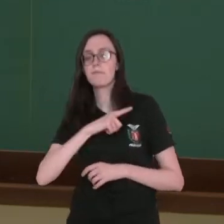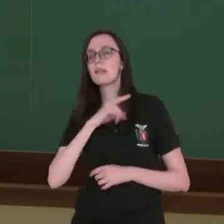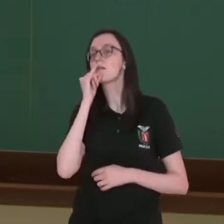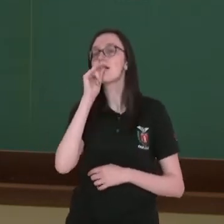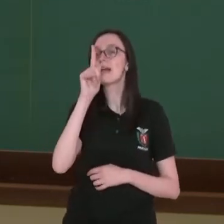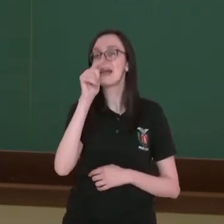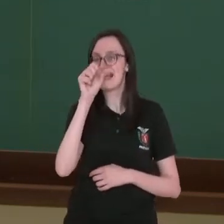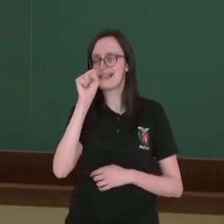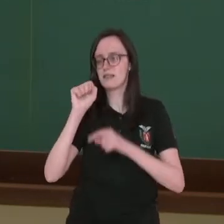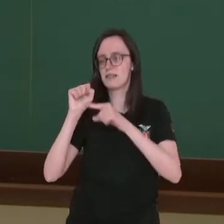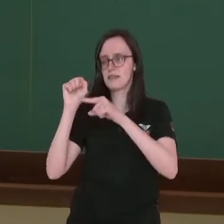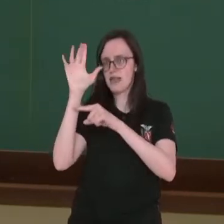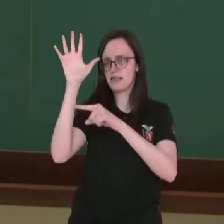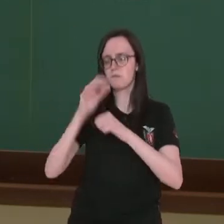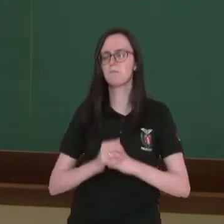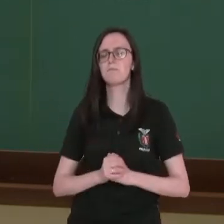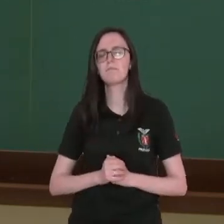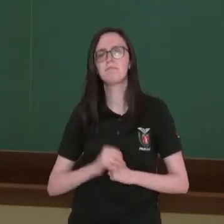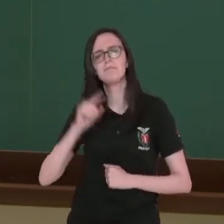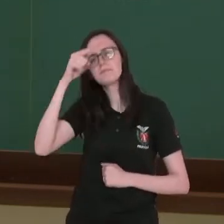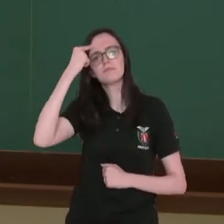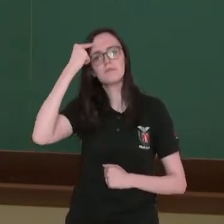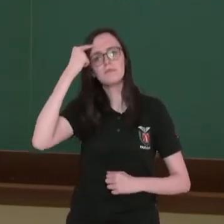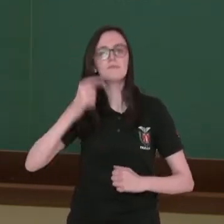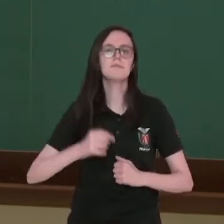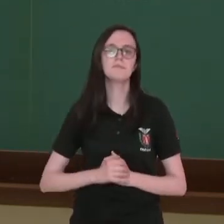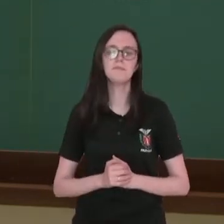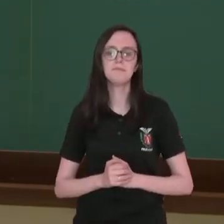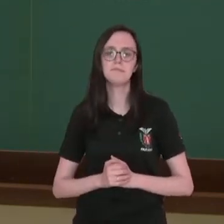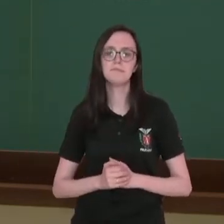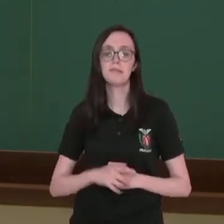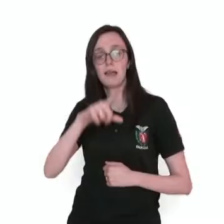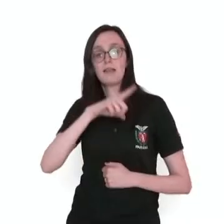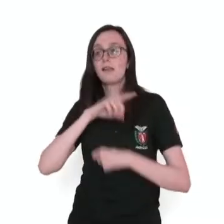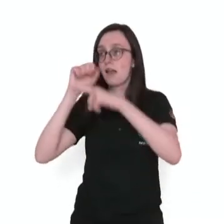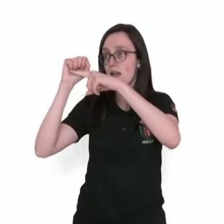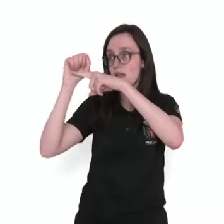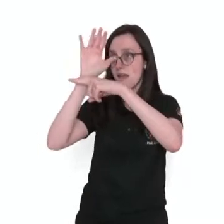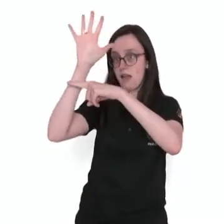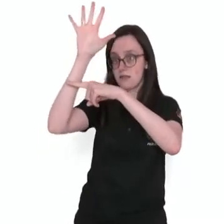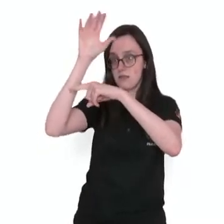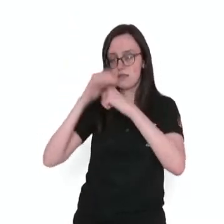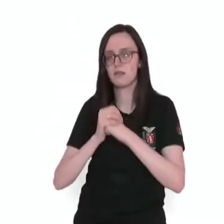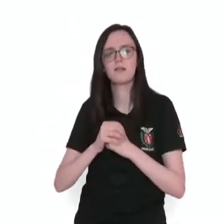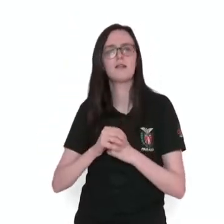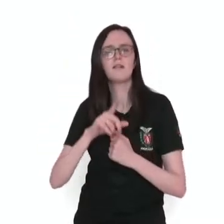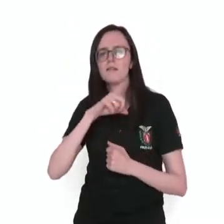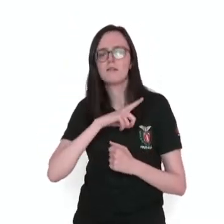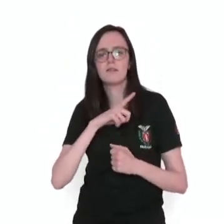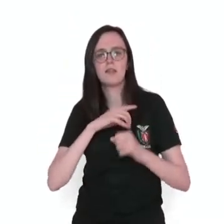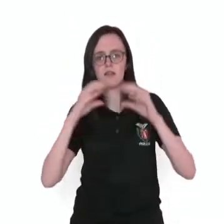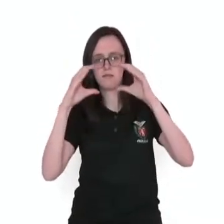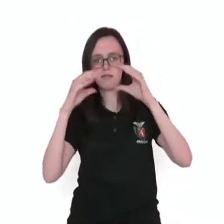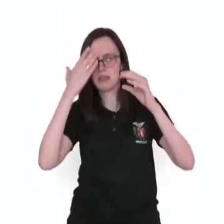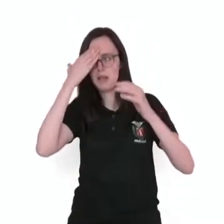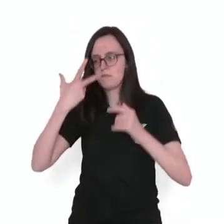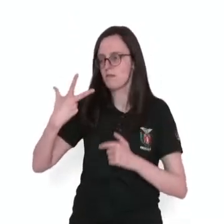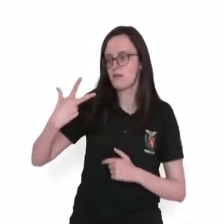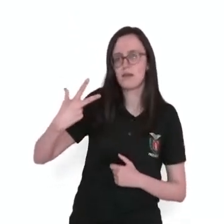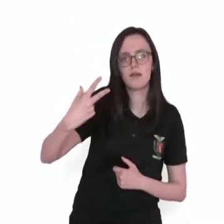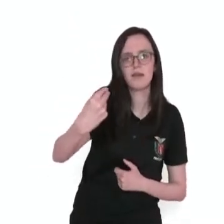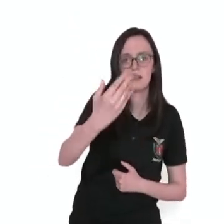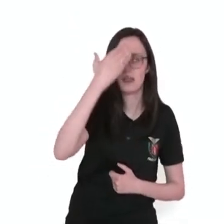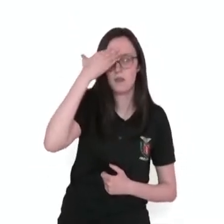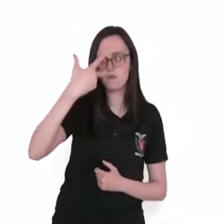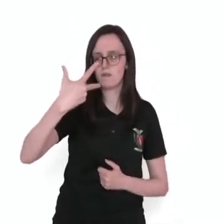gás. Galera, imagine isso aqui, Você tem lá um gás, você tem um êmbolo. O êmbolo, ele é uma espécie de